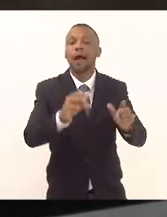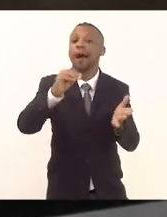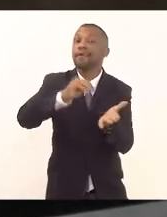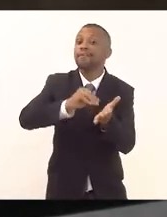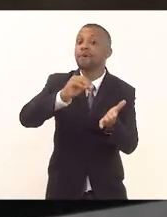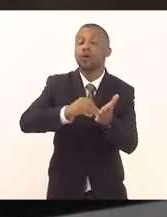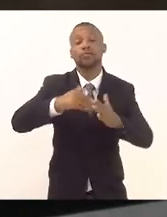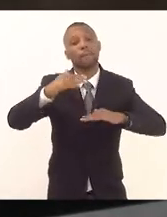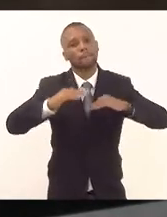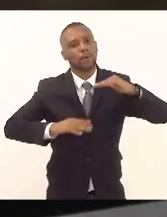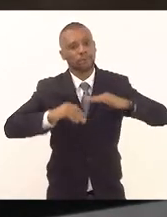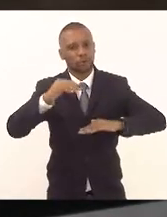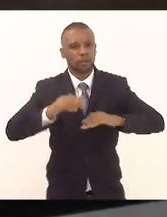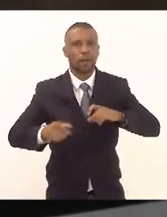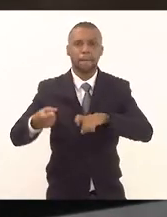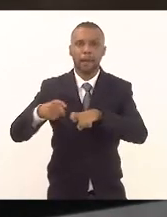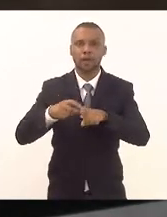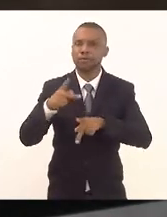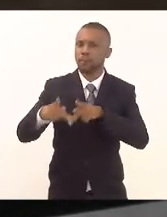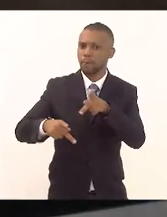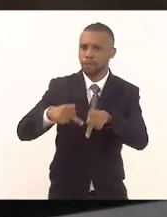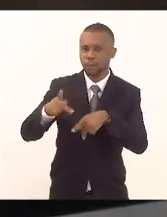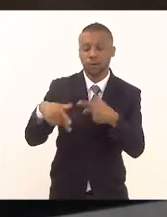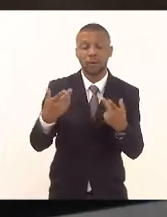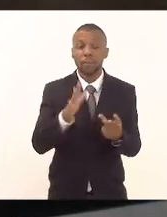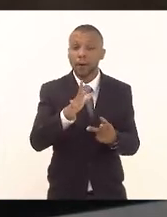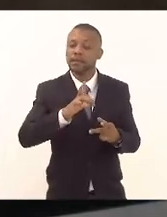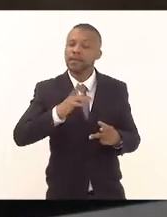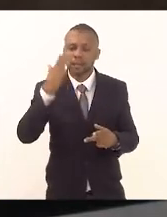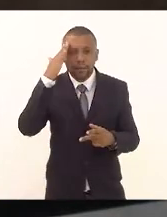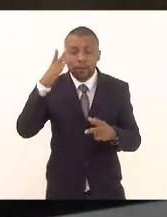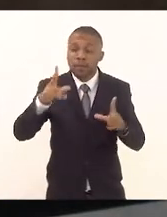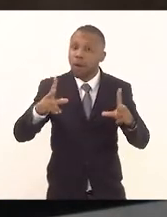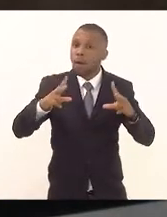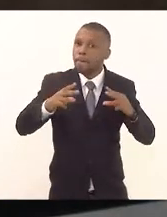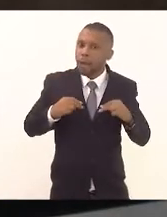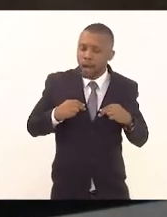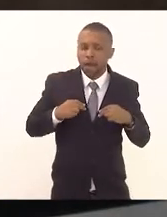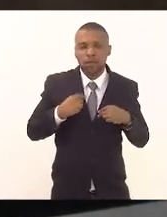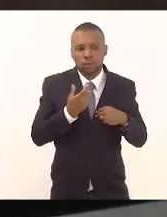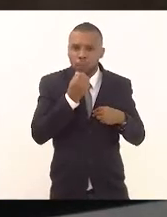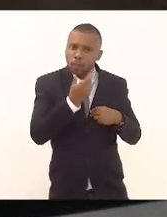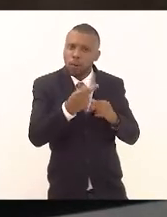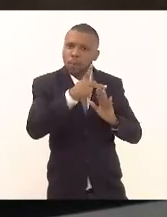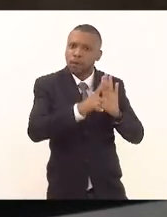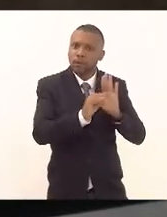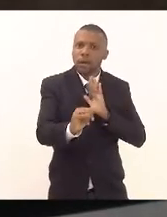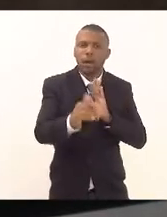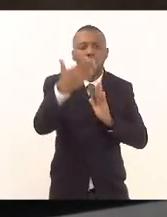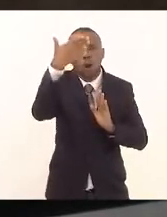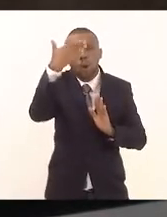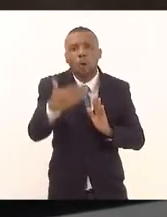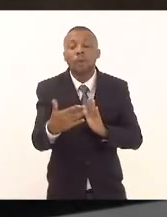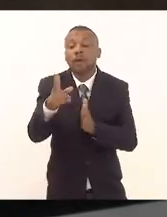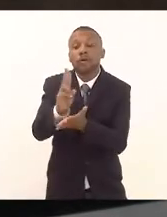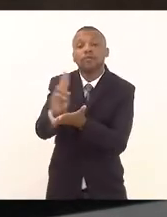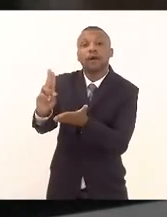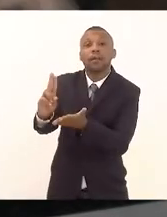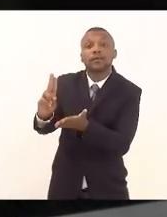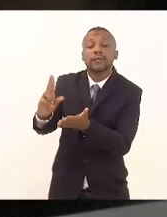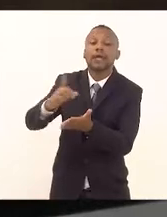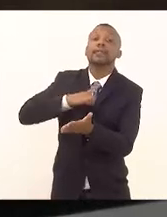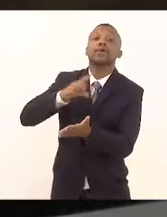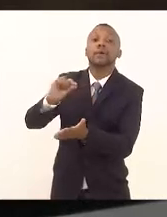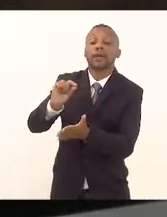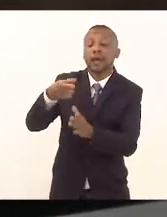a população. Apesar do mérito do projeto, há de se constar que as universidades gozam de autonomia